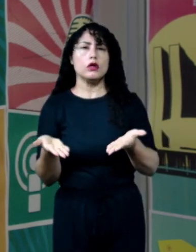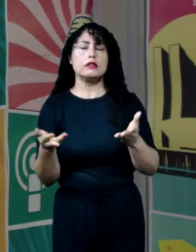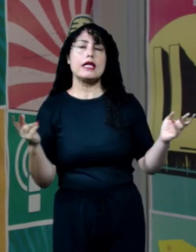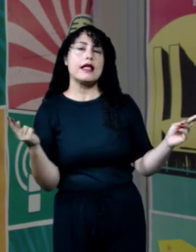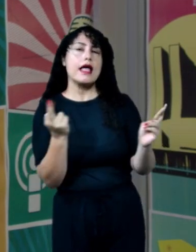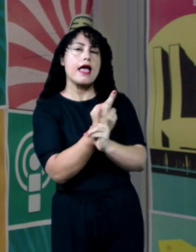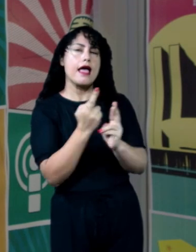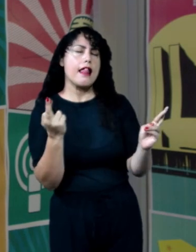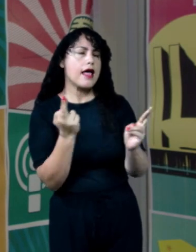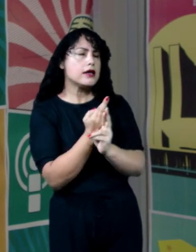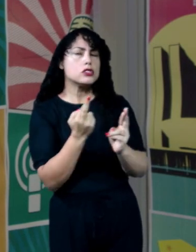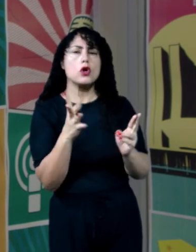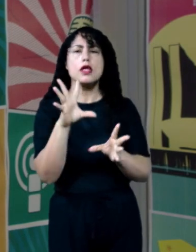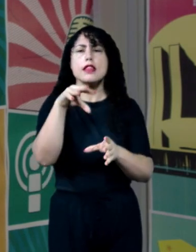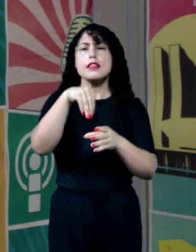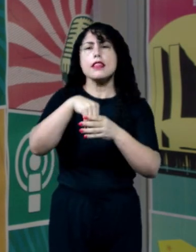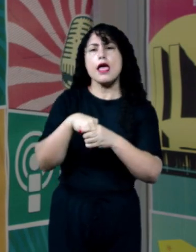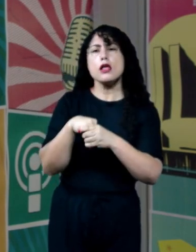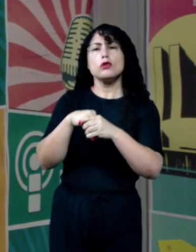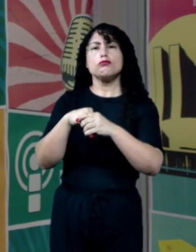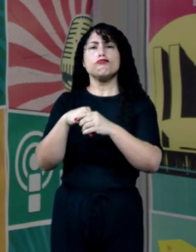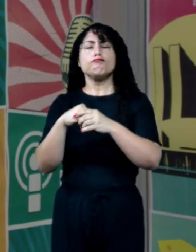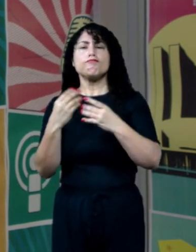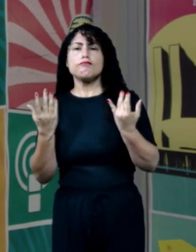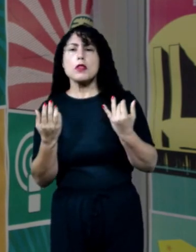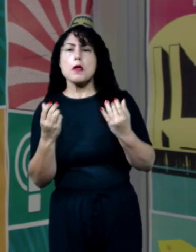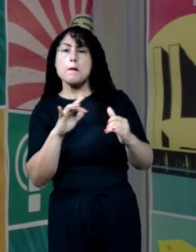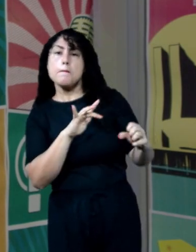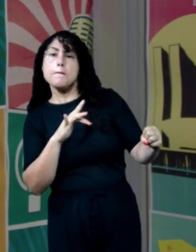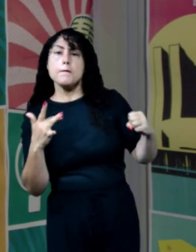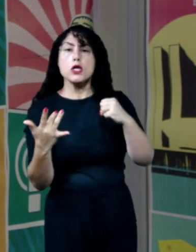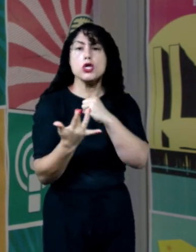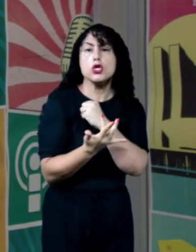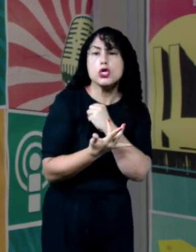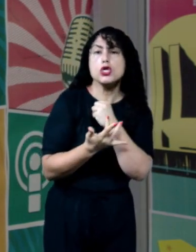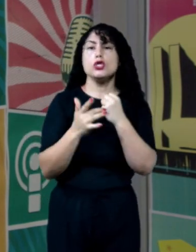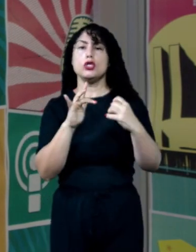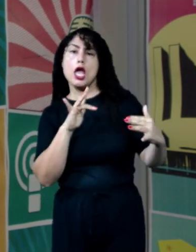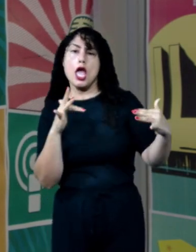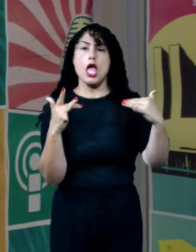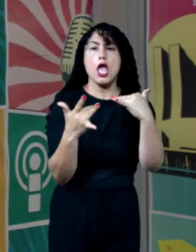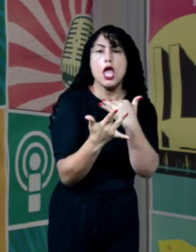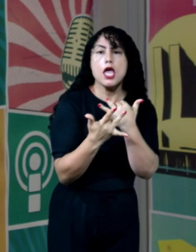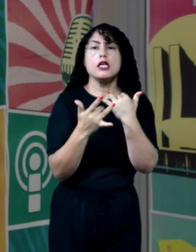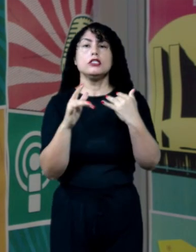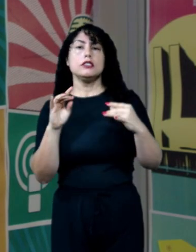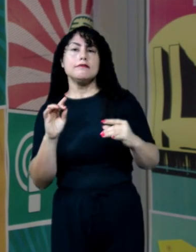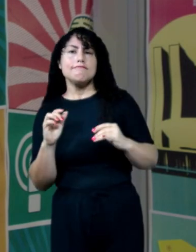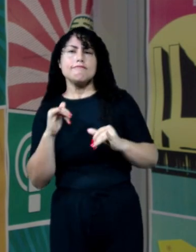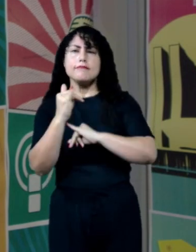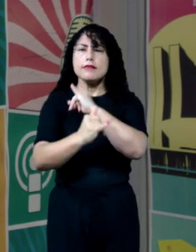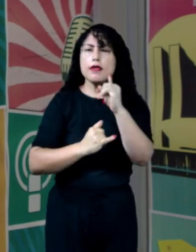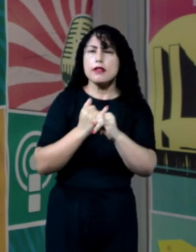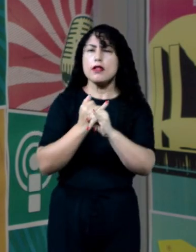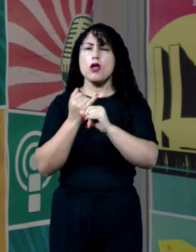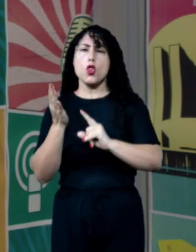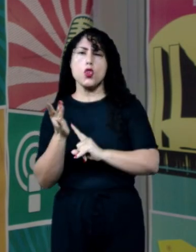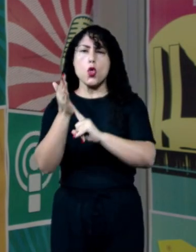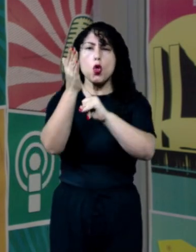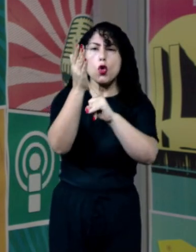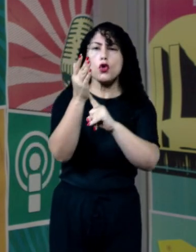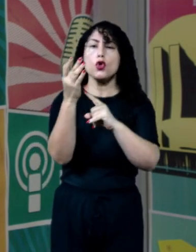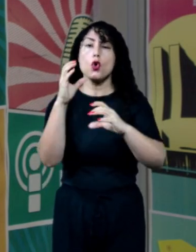relações completamente mediatizadas, né? A partir das redes sociais, da internet, das novas tecnologias de informação e